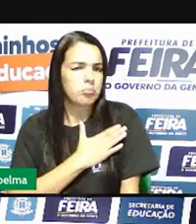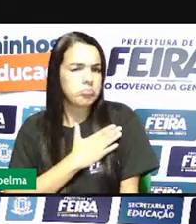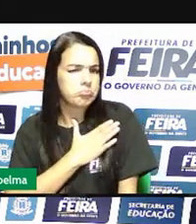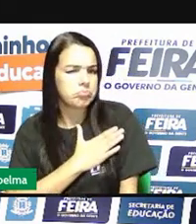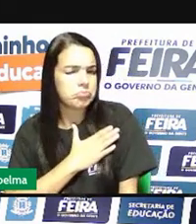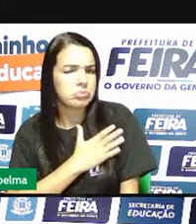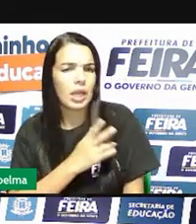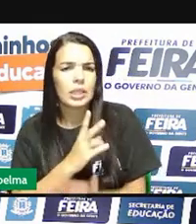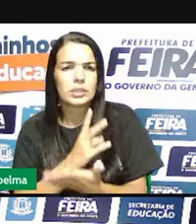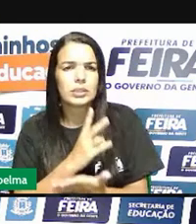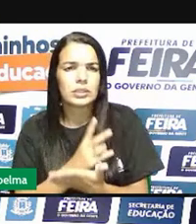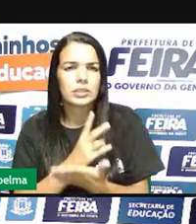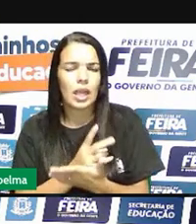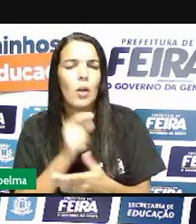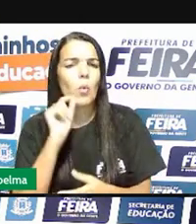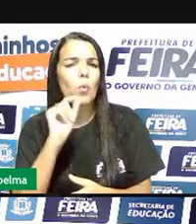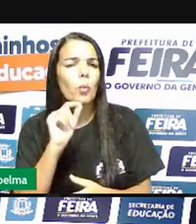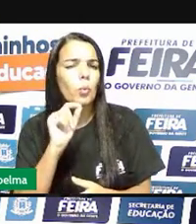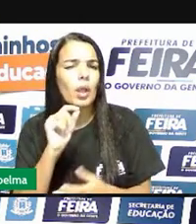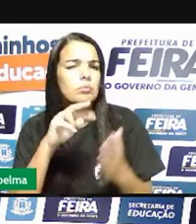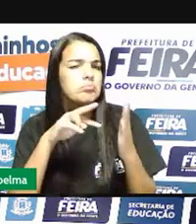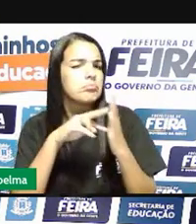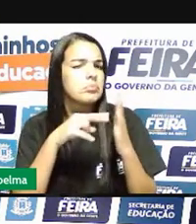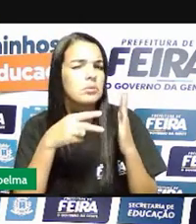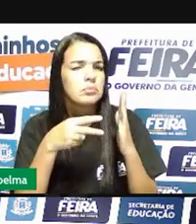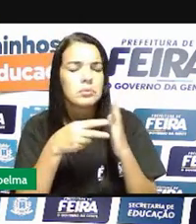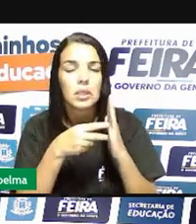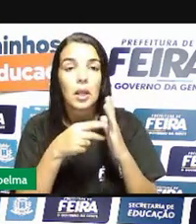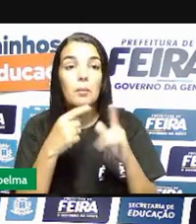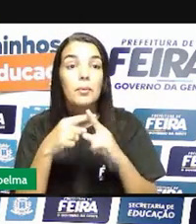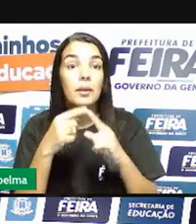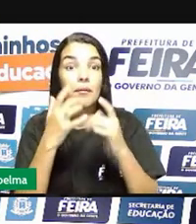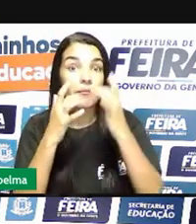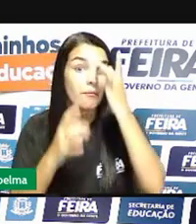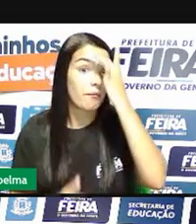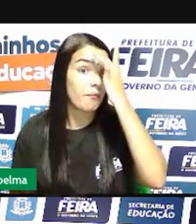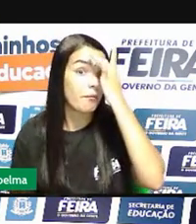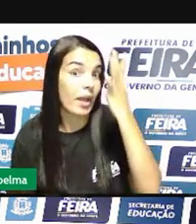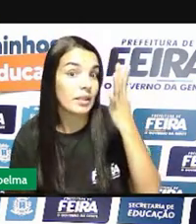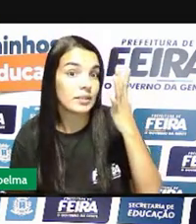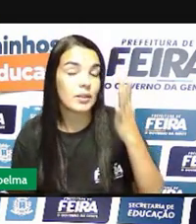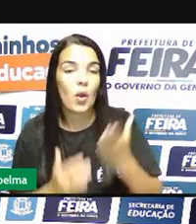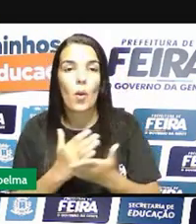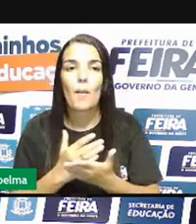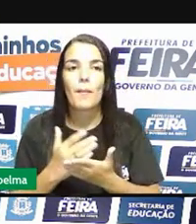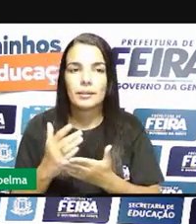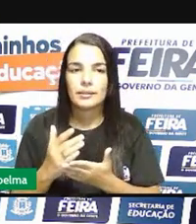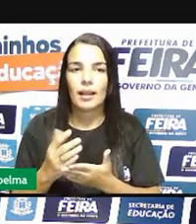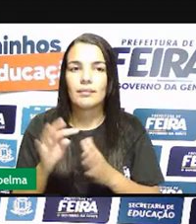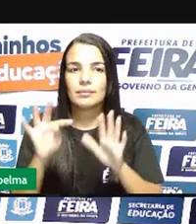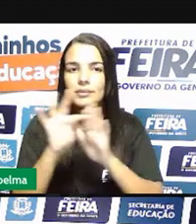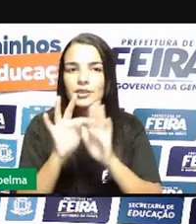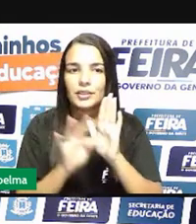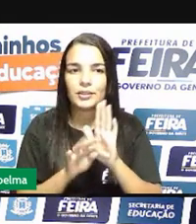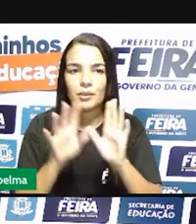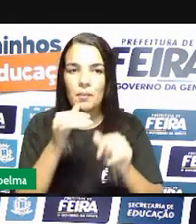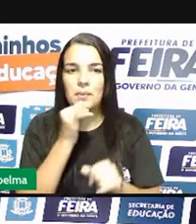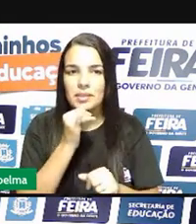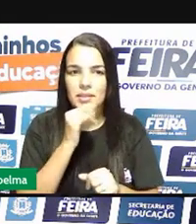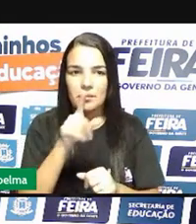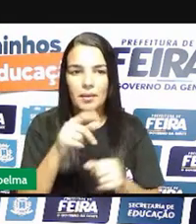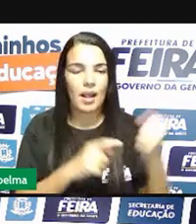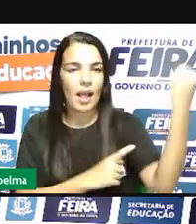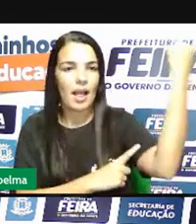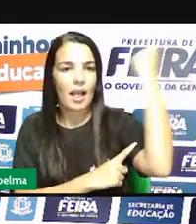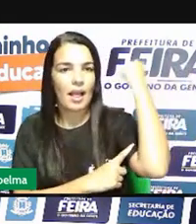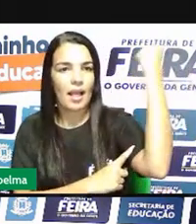dissertação sempre dando o conceito de alguma coisa, porque fica mais fácil para você começar o texto. Olha só, a educação física